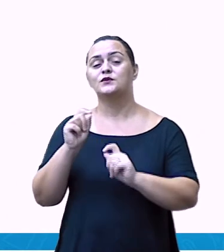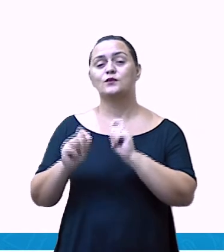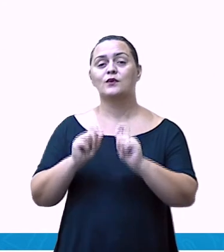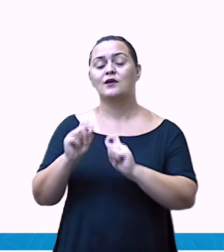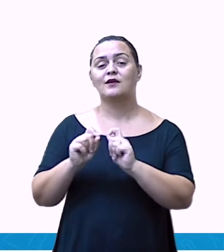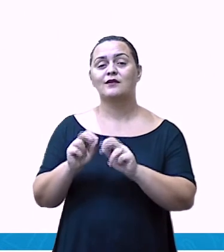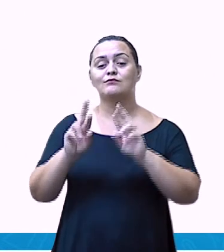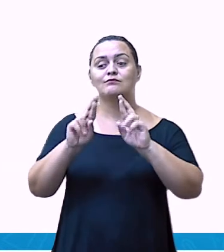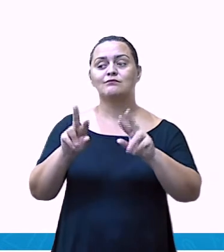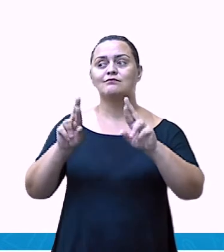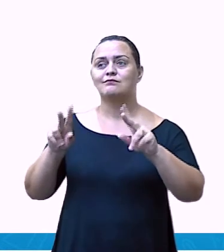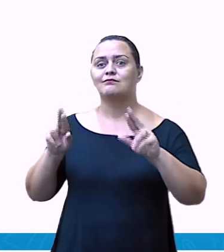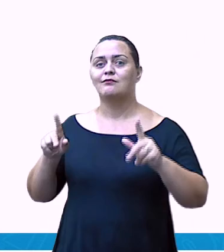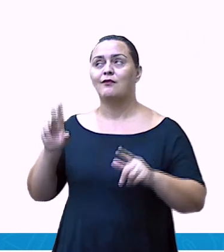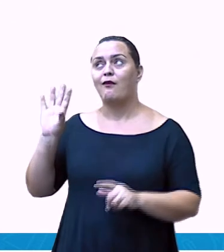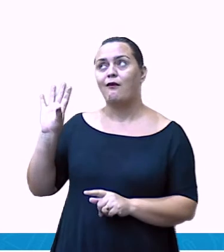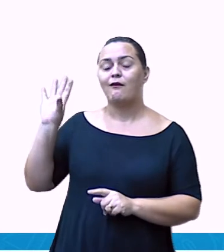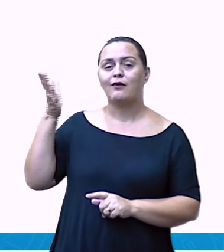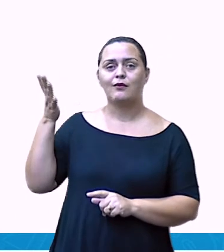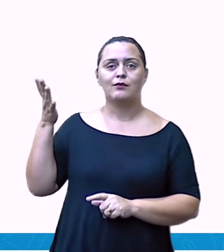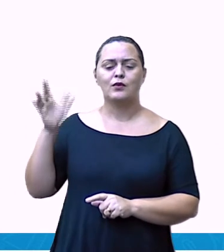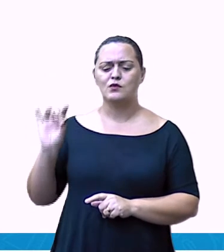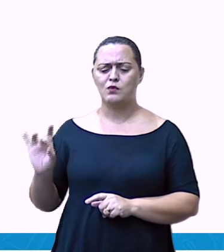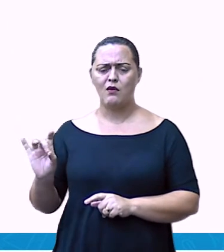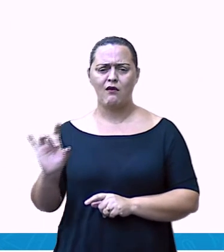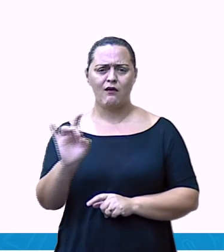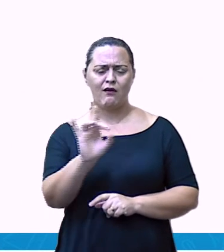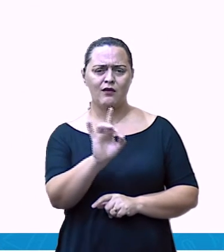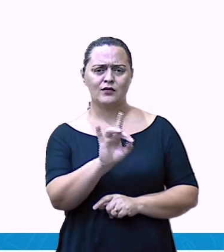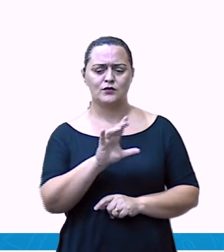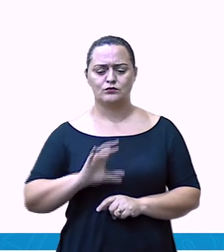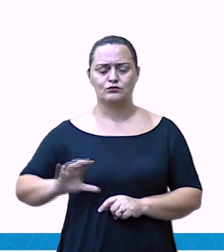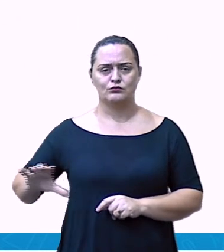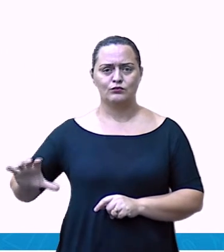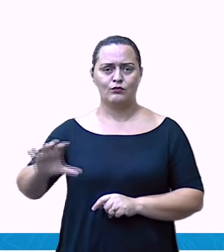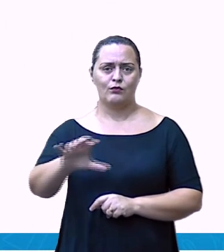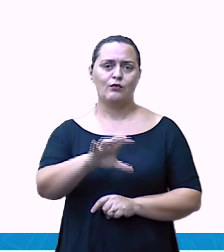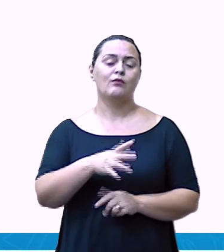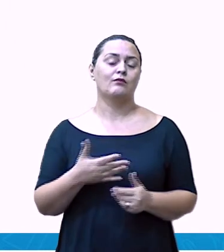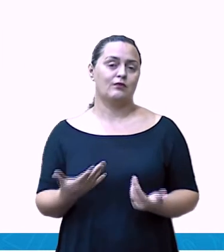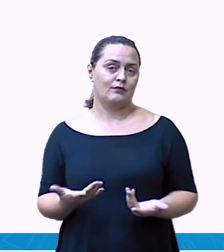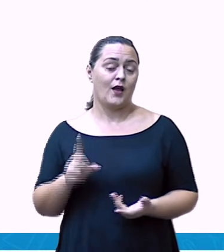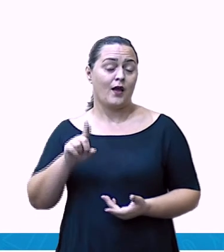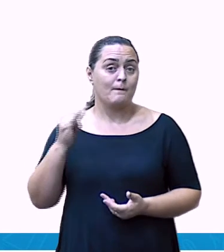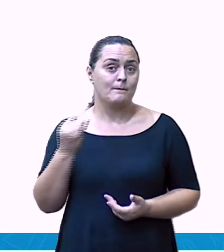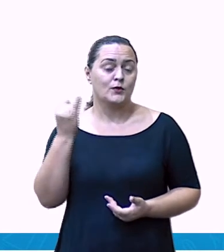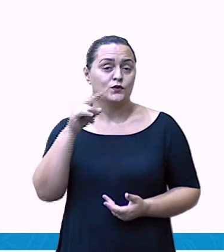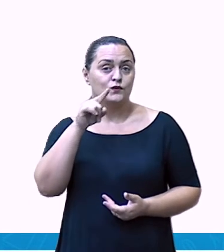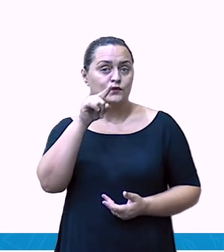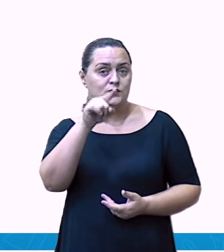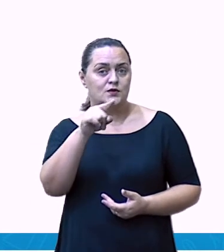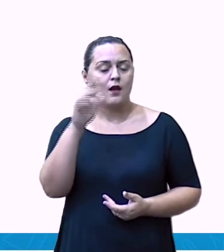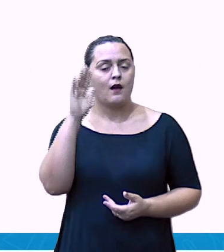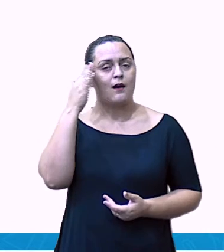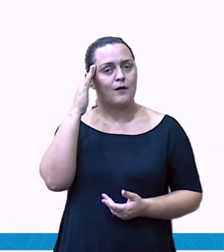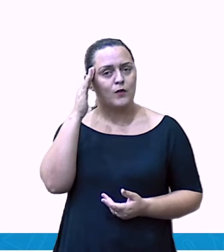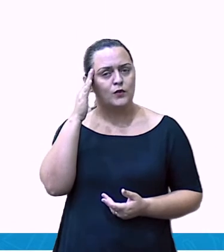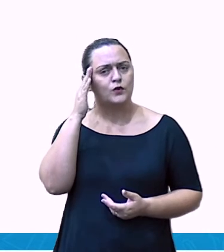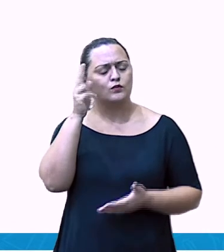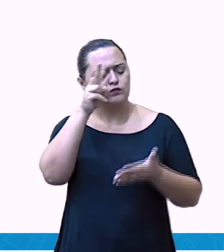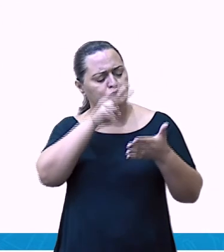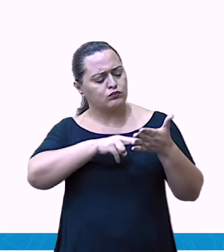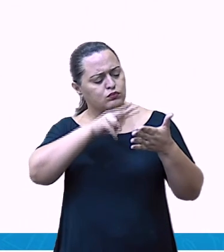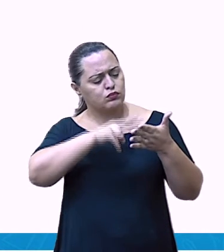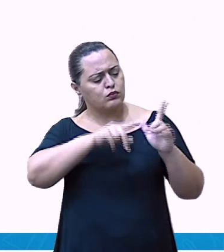de climas em cada região. E é importante você aprender a ler o gráfico,